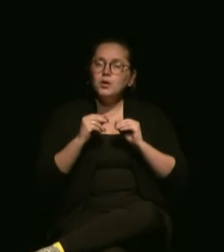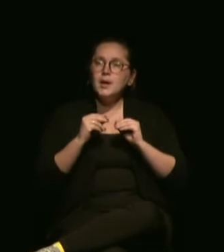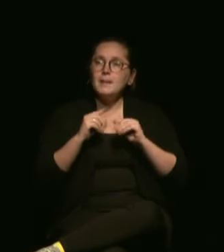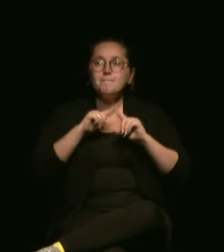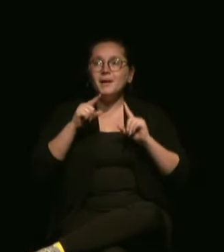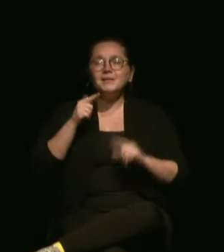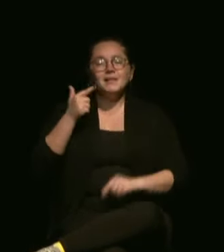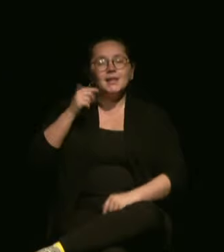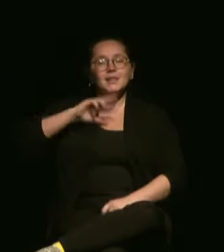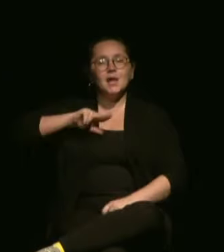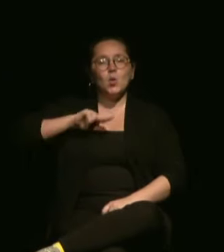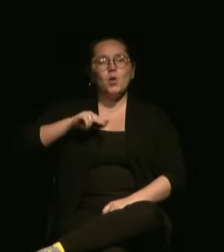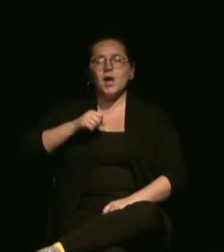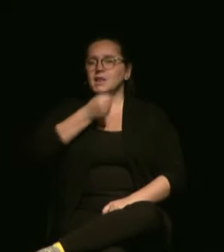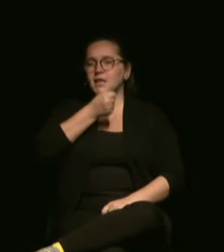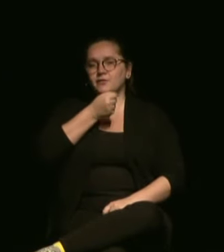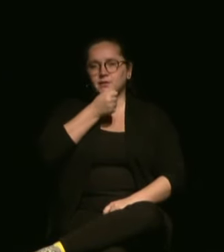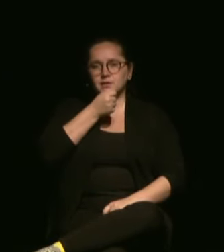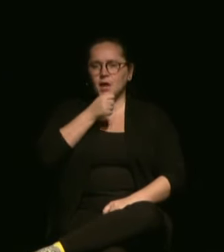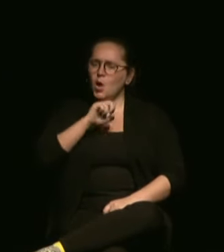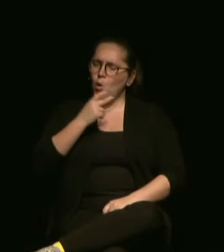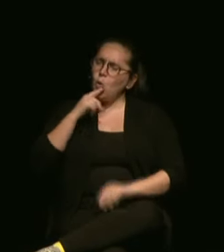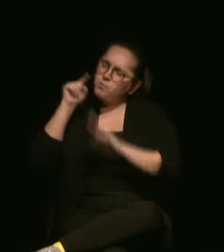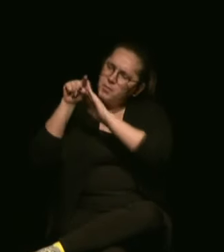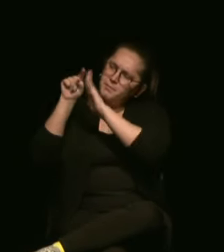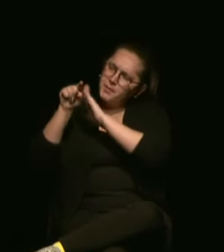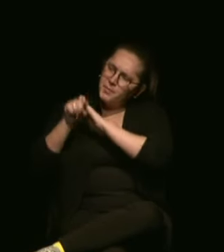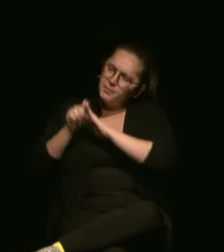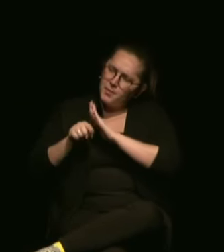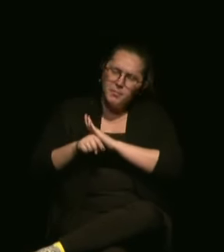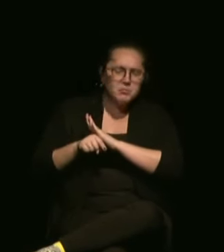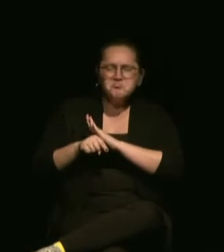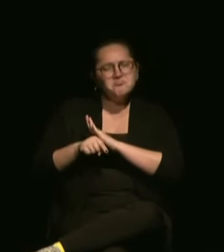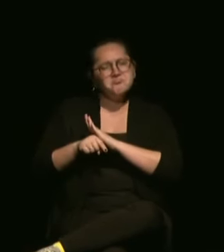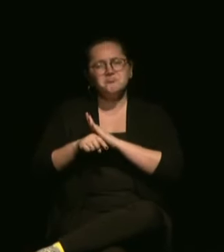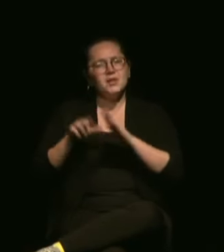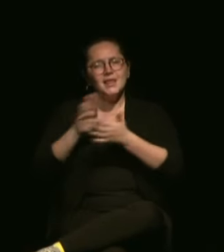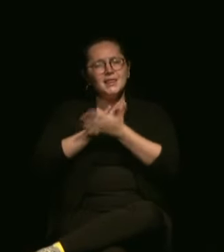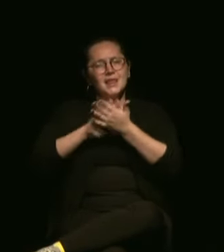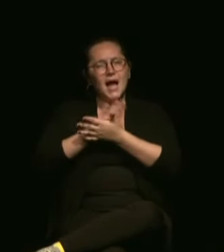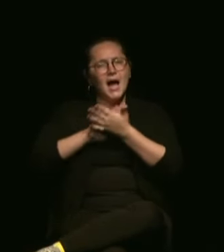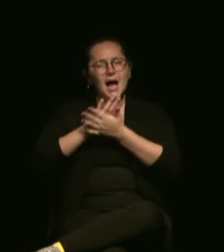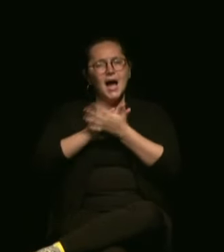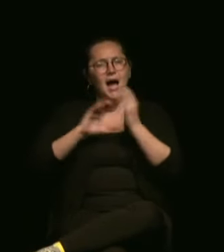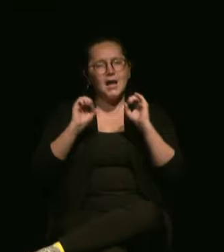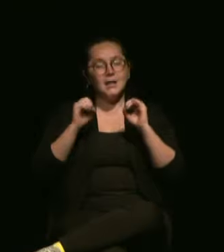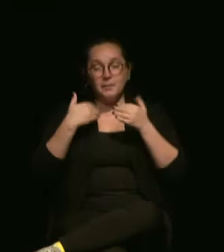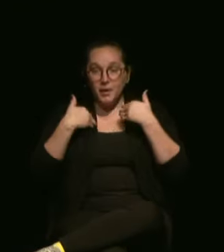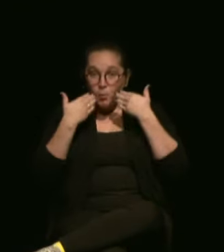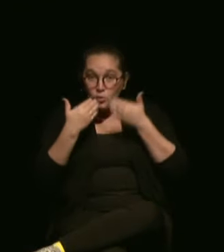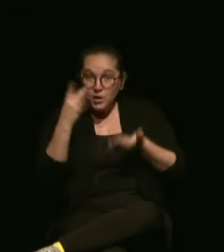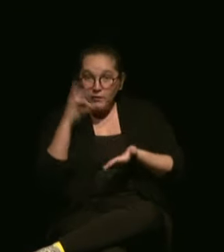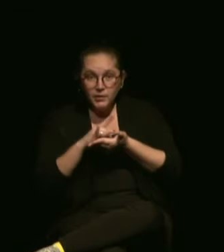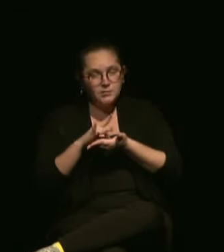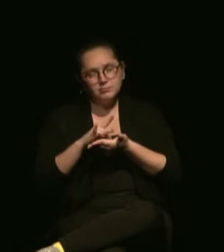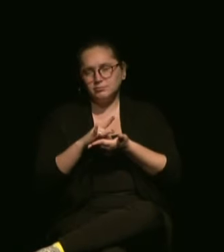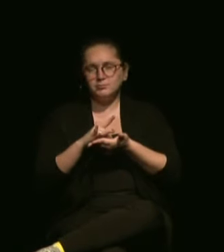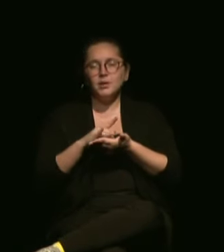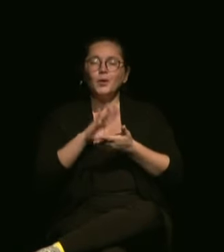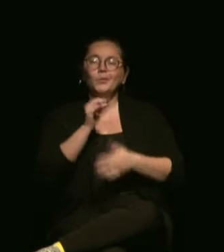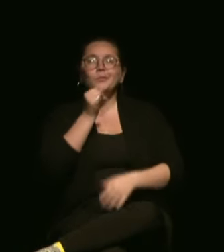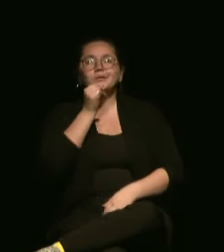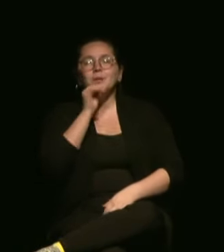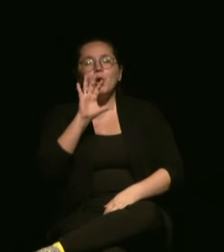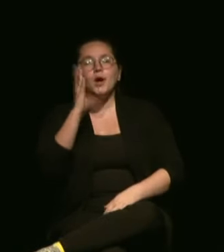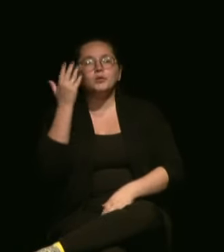jornalística, muito menos um interrogatório ou uma inquirição para estabelecer a verdade dos fatos, como acontece, por exemplo,